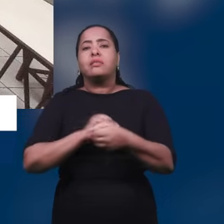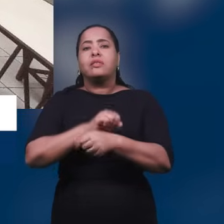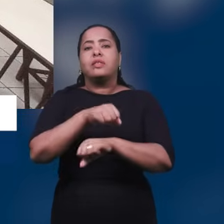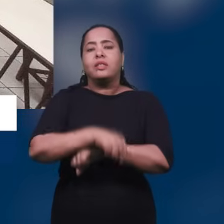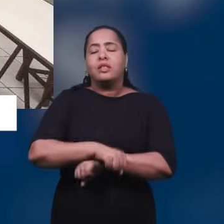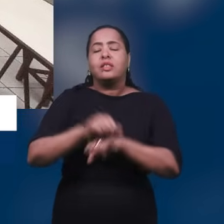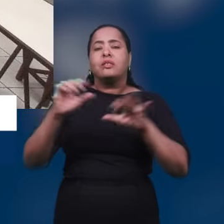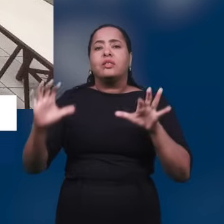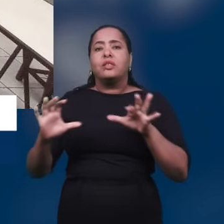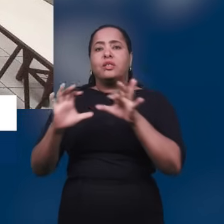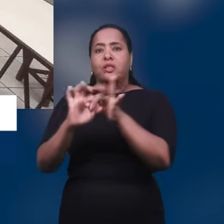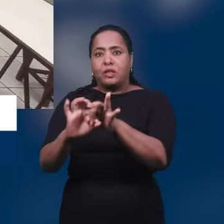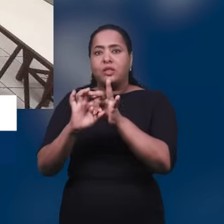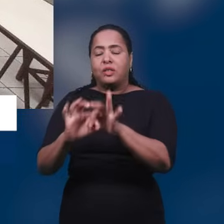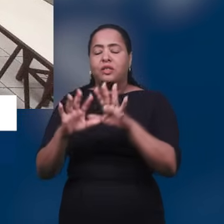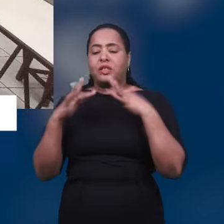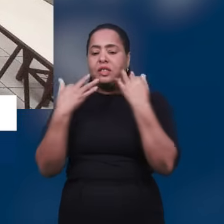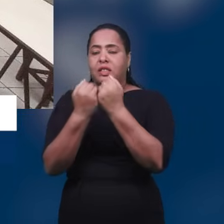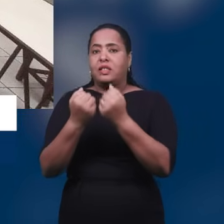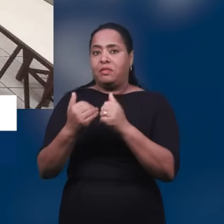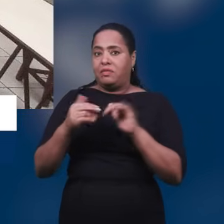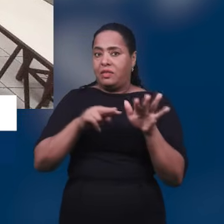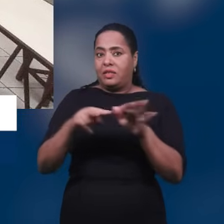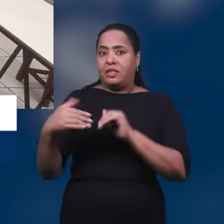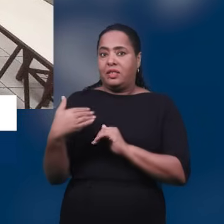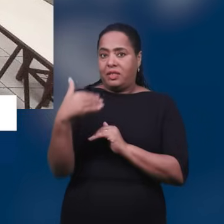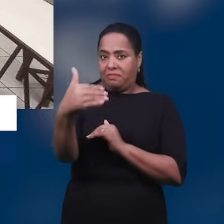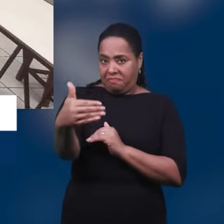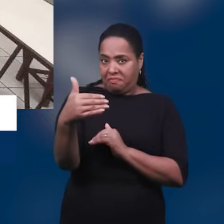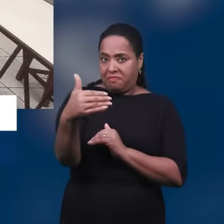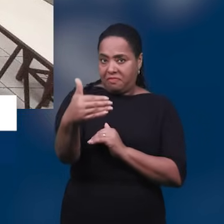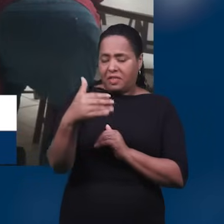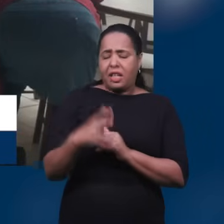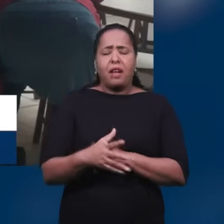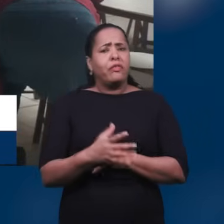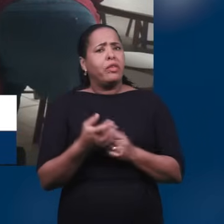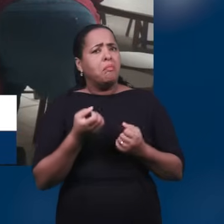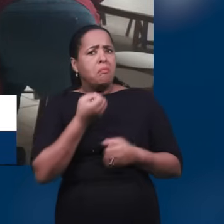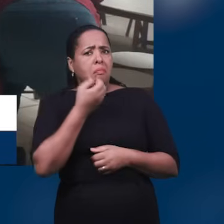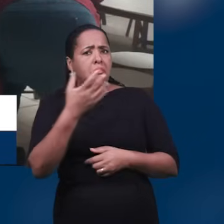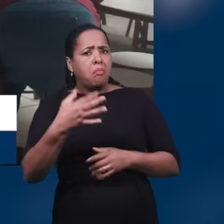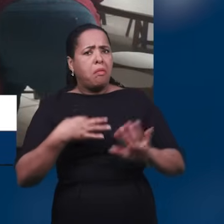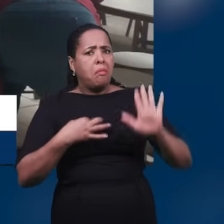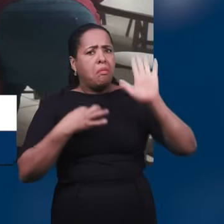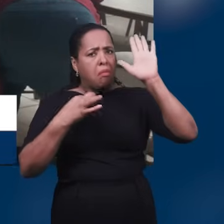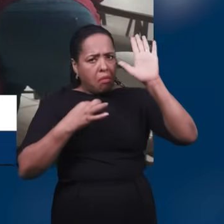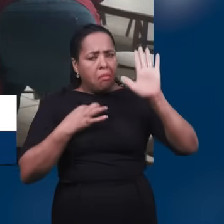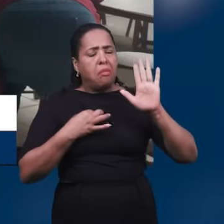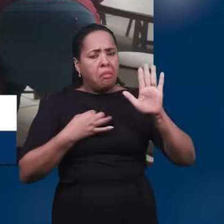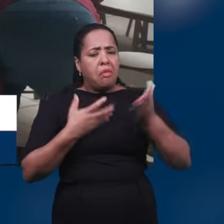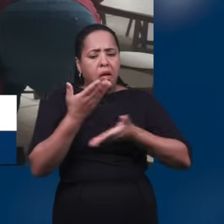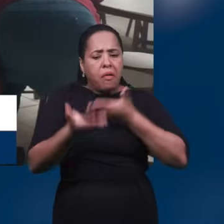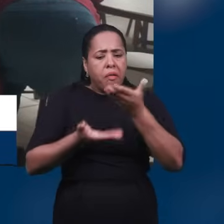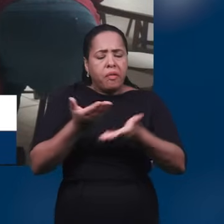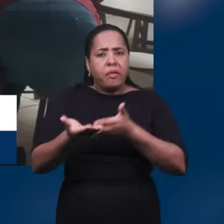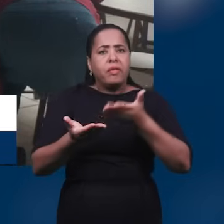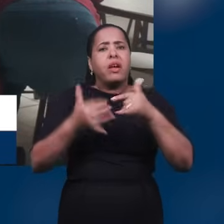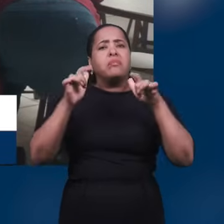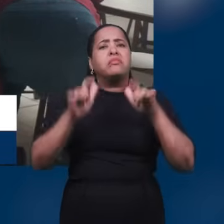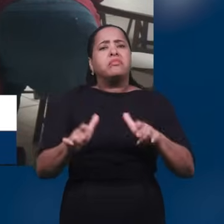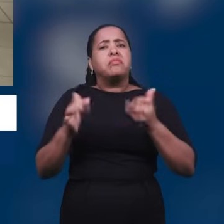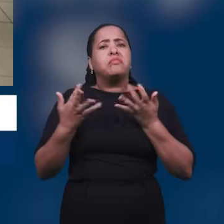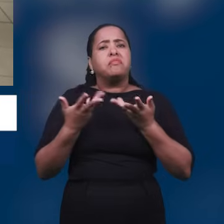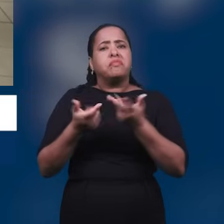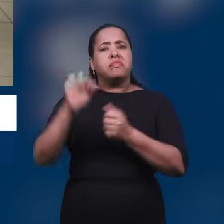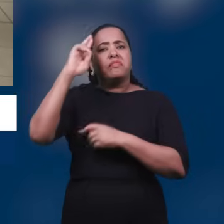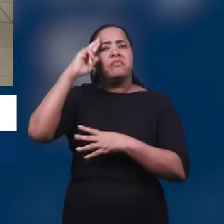que teremos na próxima semana. Que maravilha vermos os nossos irmãos exercendo o voluntariado, zelando por este lugar maravilhoso que o